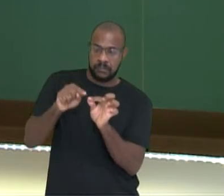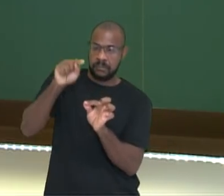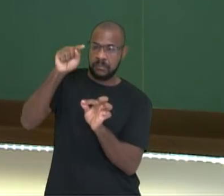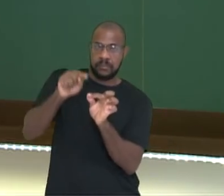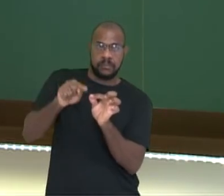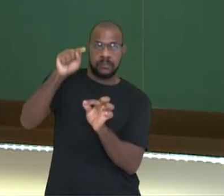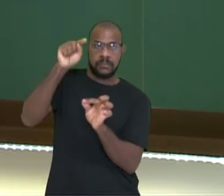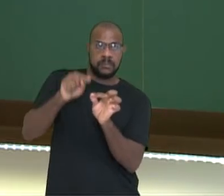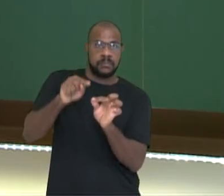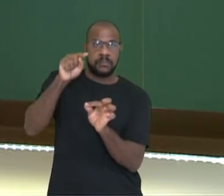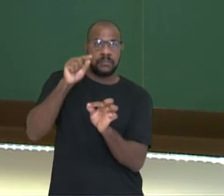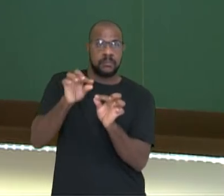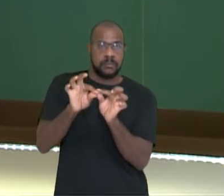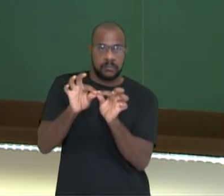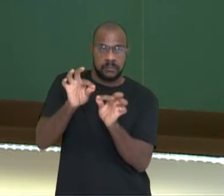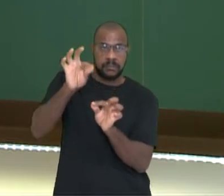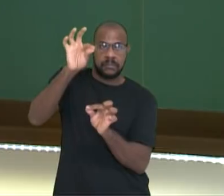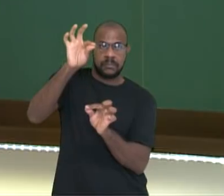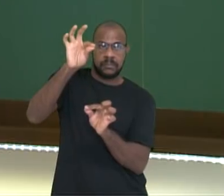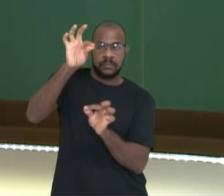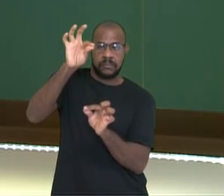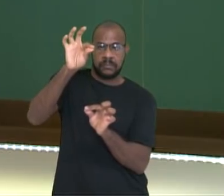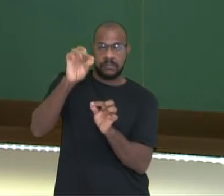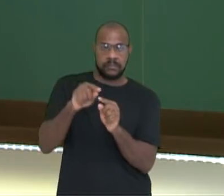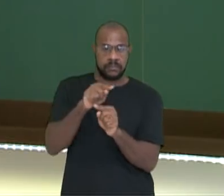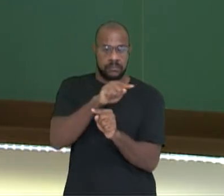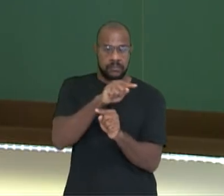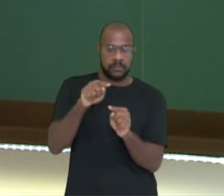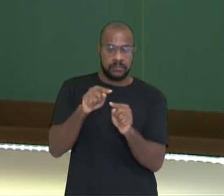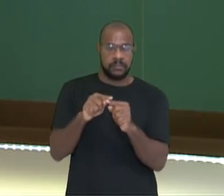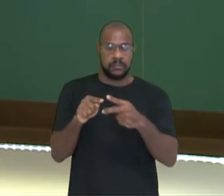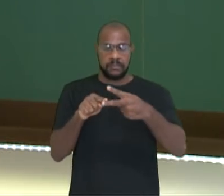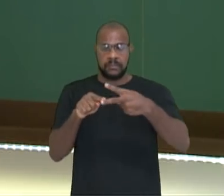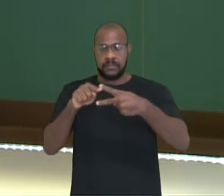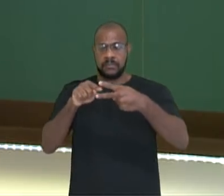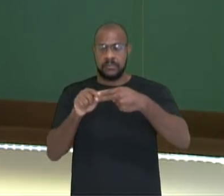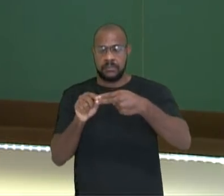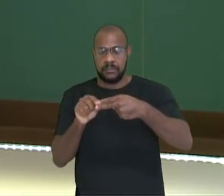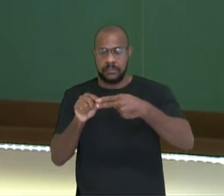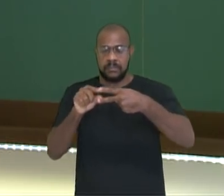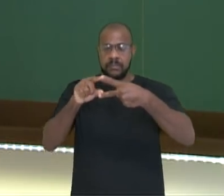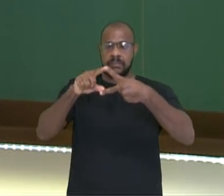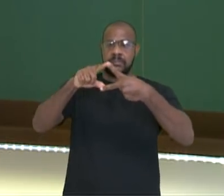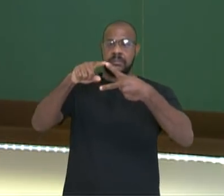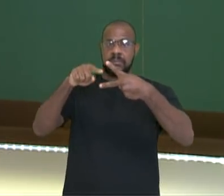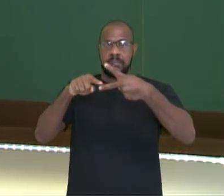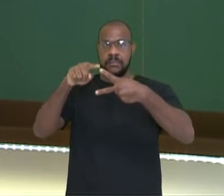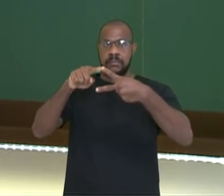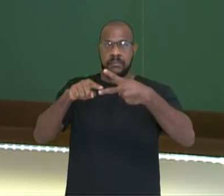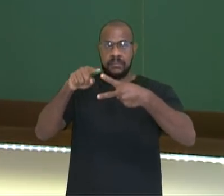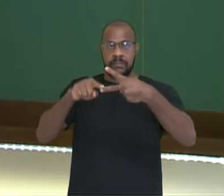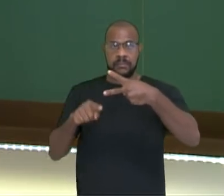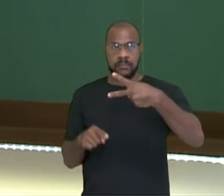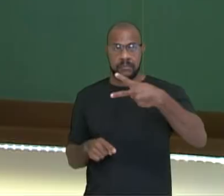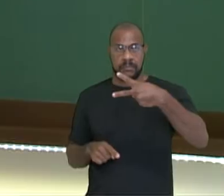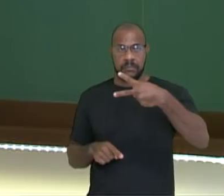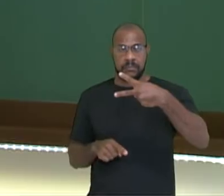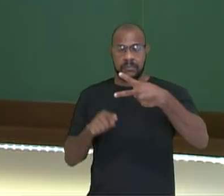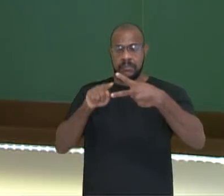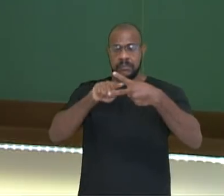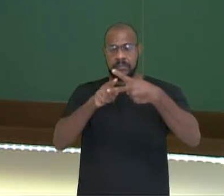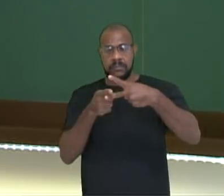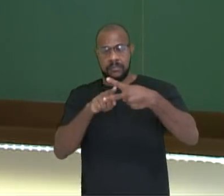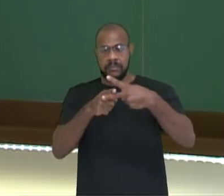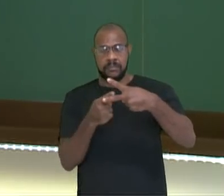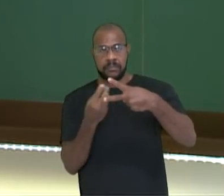chamado comprimento de arco. Arco é uma coisa, a circunferência é o arco inteiro, é o comprimento inteiro